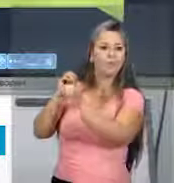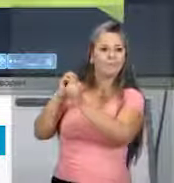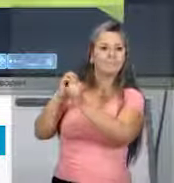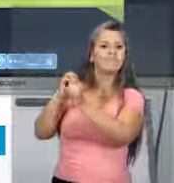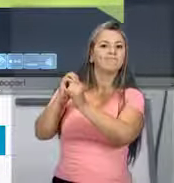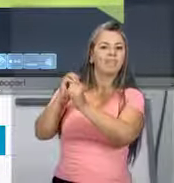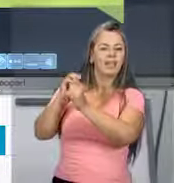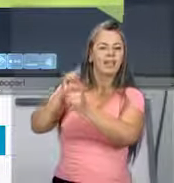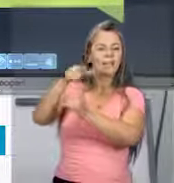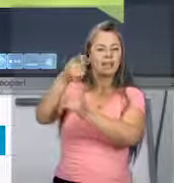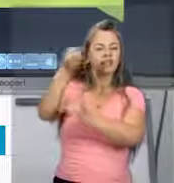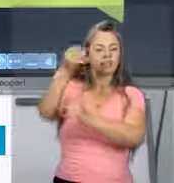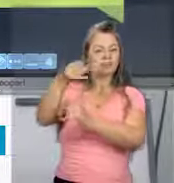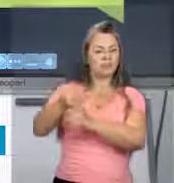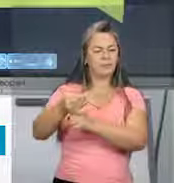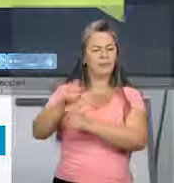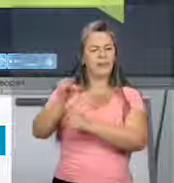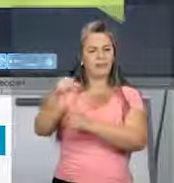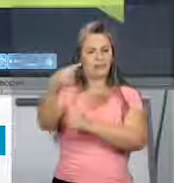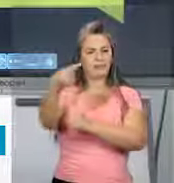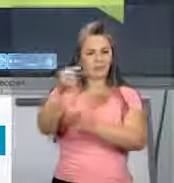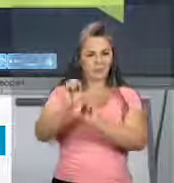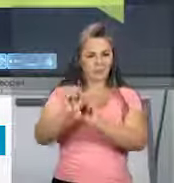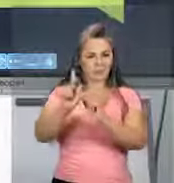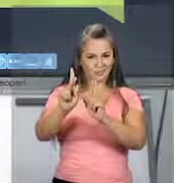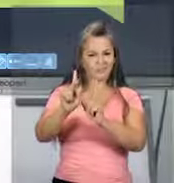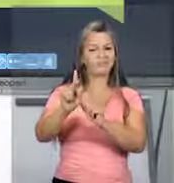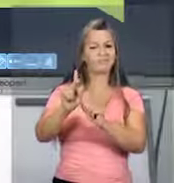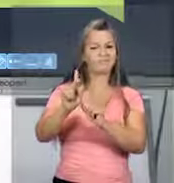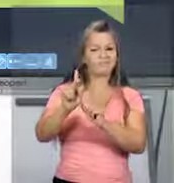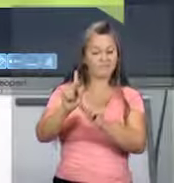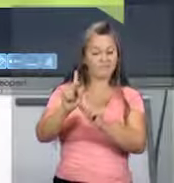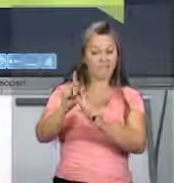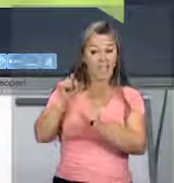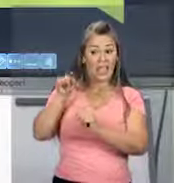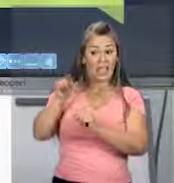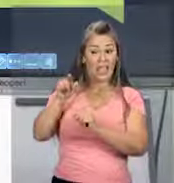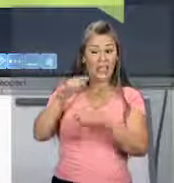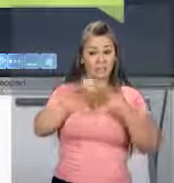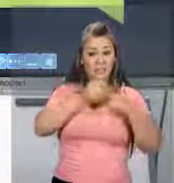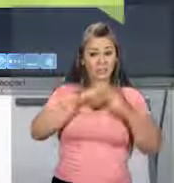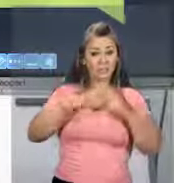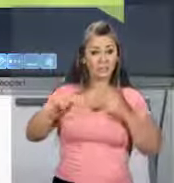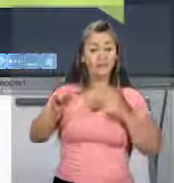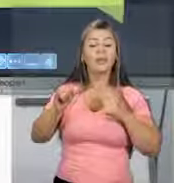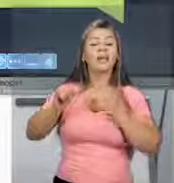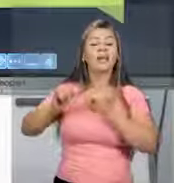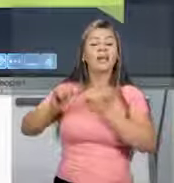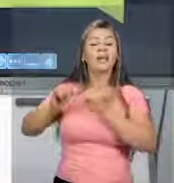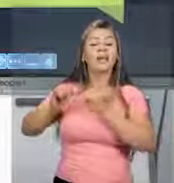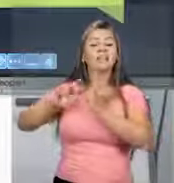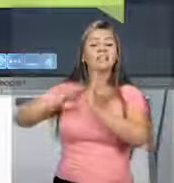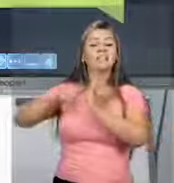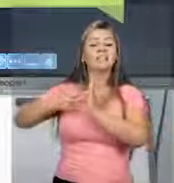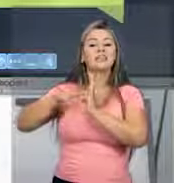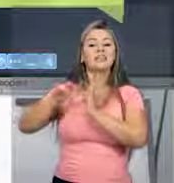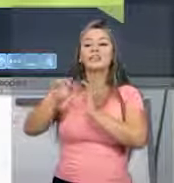uma outra aula. Esse é o princípio de funcionamento dos motores,